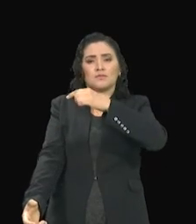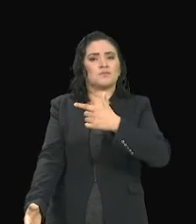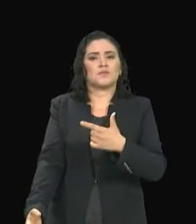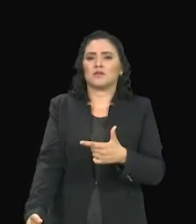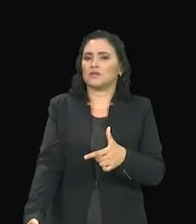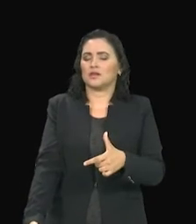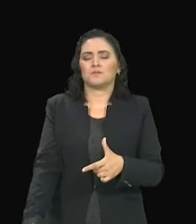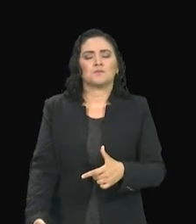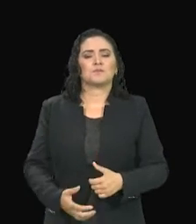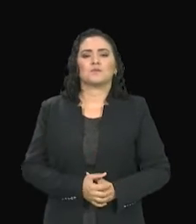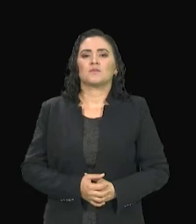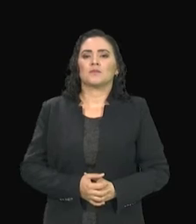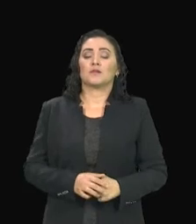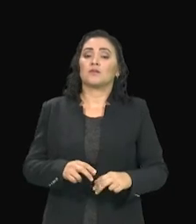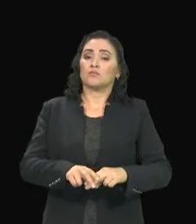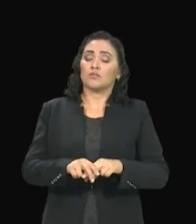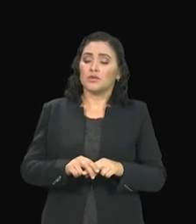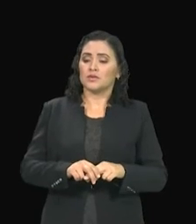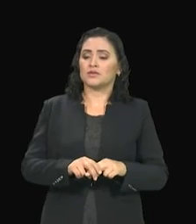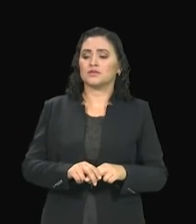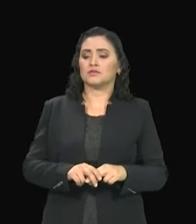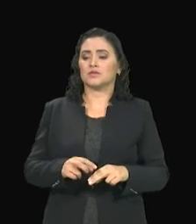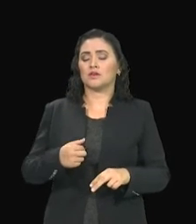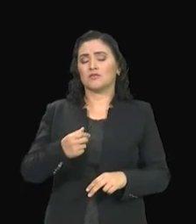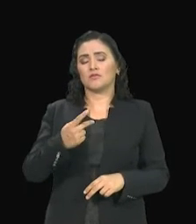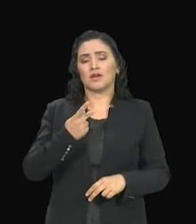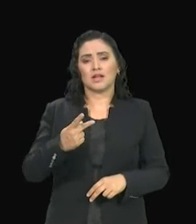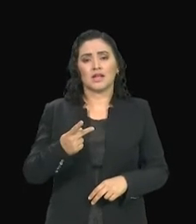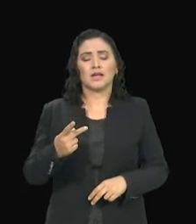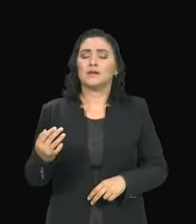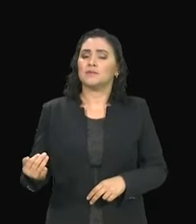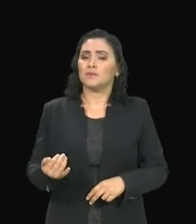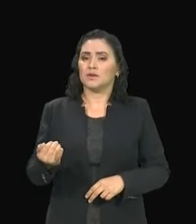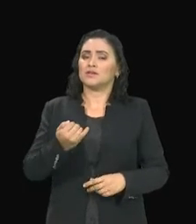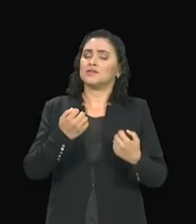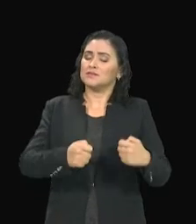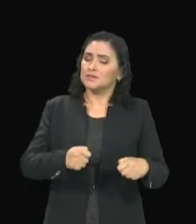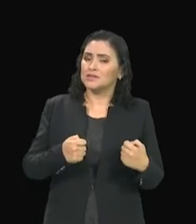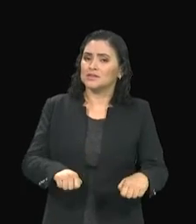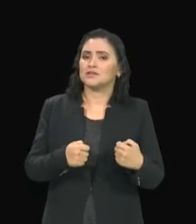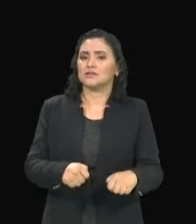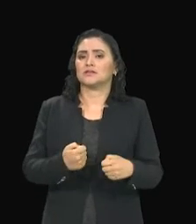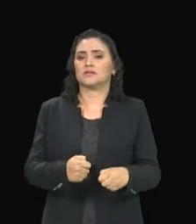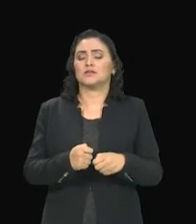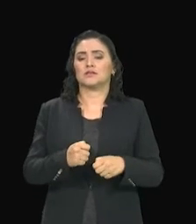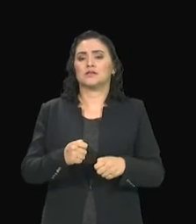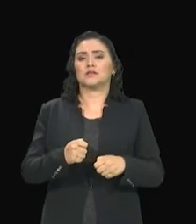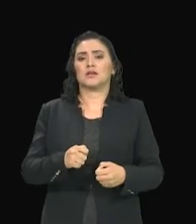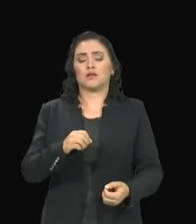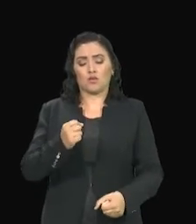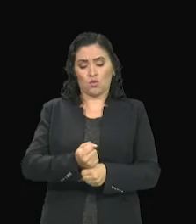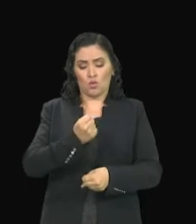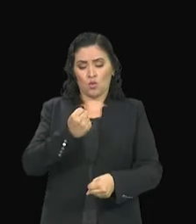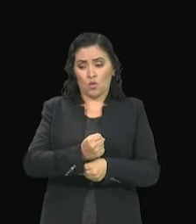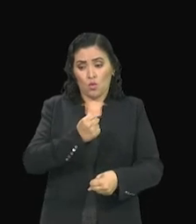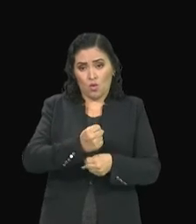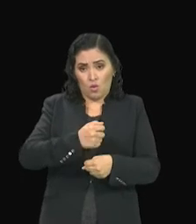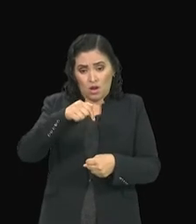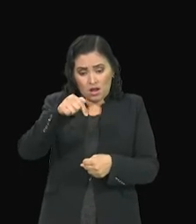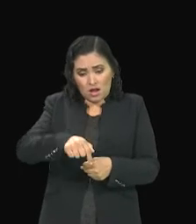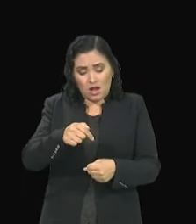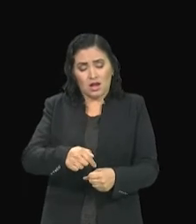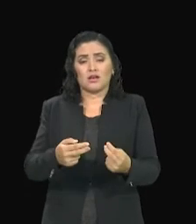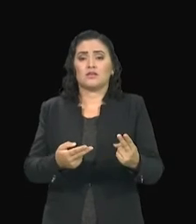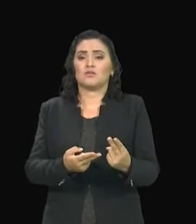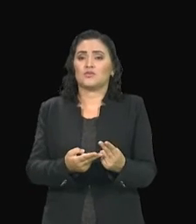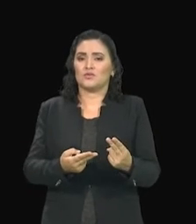Timon também um posto avançado do Hemomar, porque esse hospital aqui já se transforma, o Alarico Pacheco, em um hospital de caráter